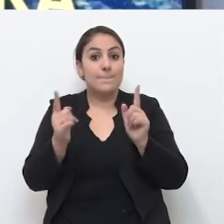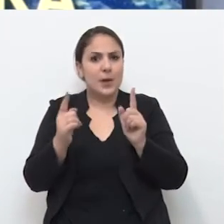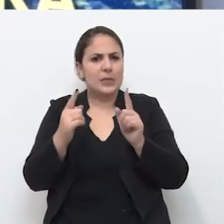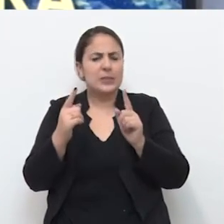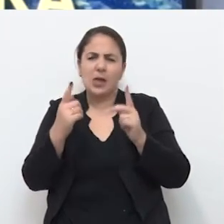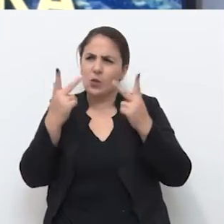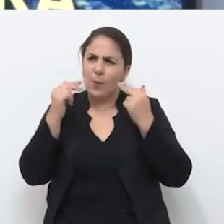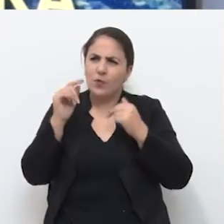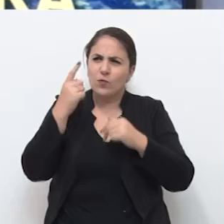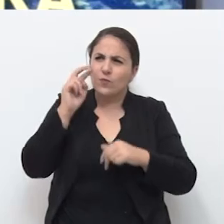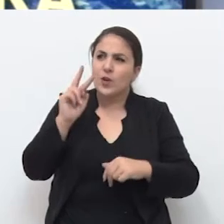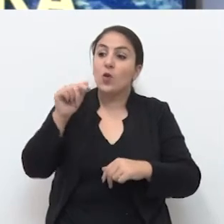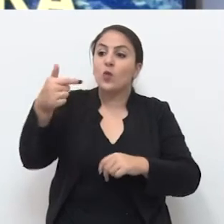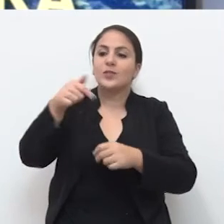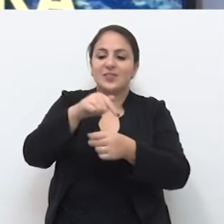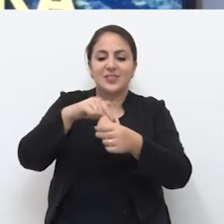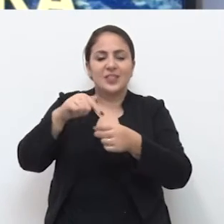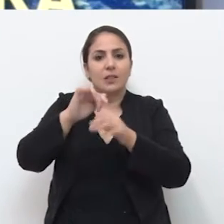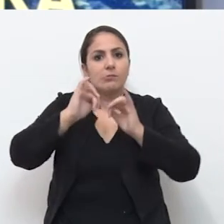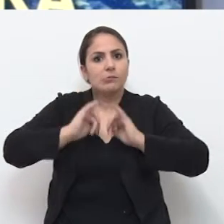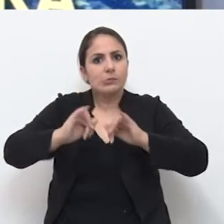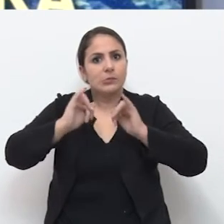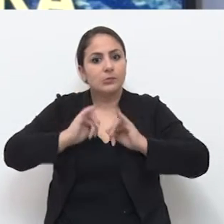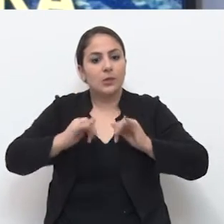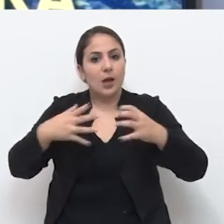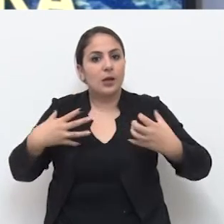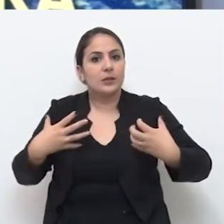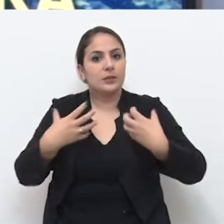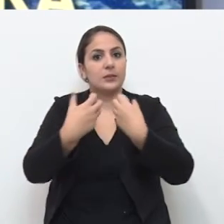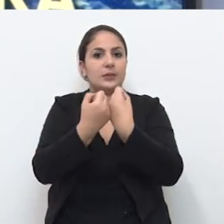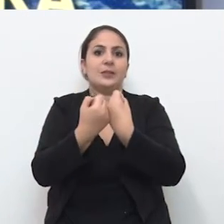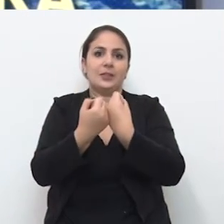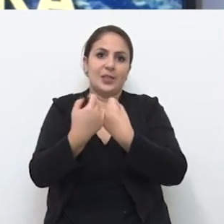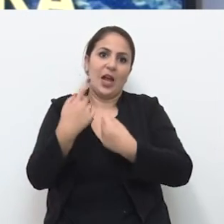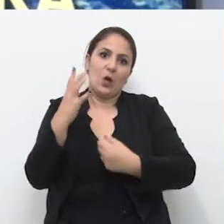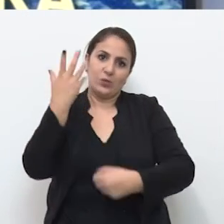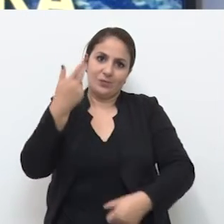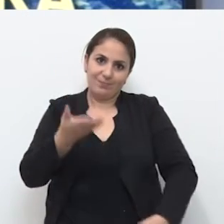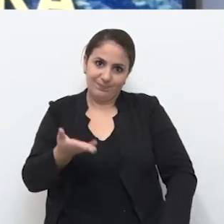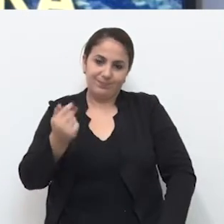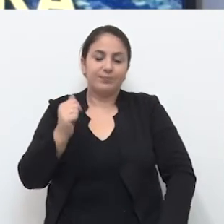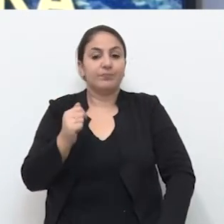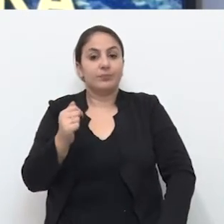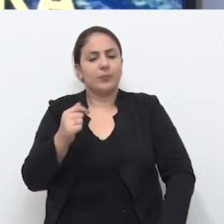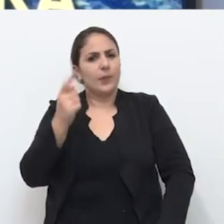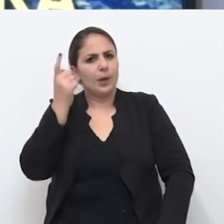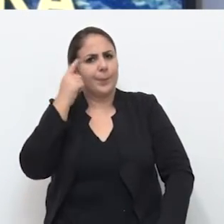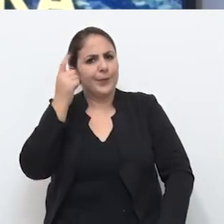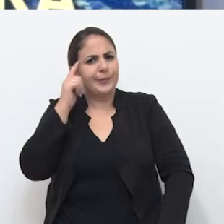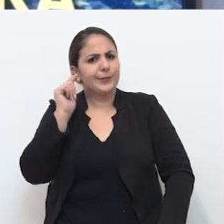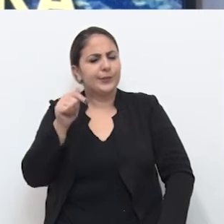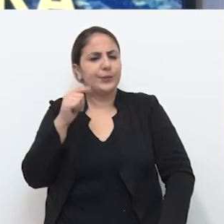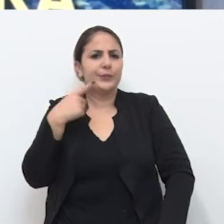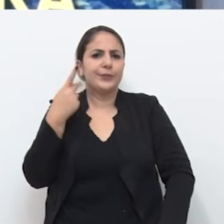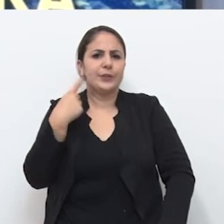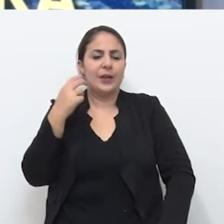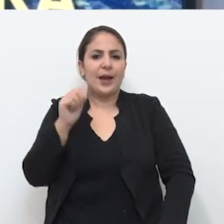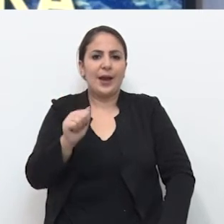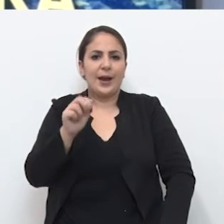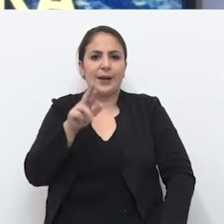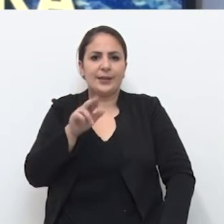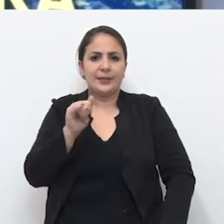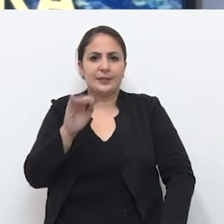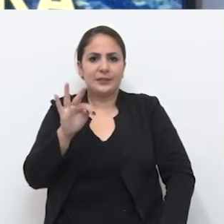é comum ouvirmos em outras cidades notícias de acidentes envolvendo estes veículos. Pensando nisso, o vereador